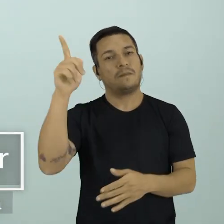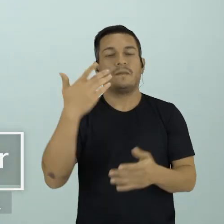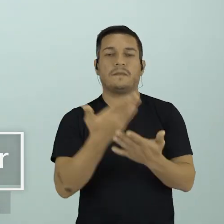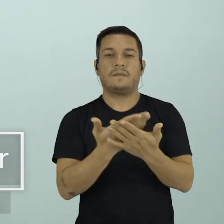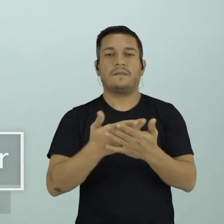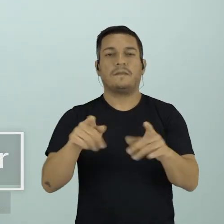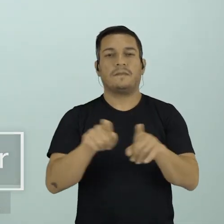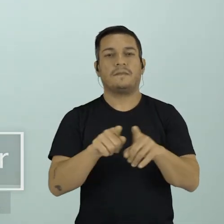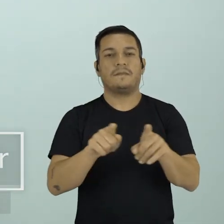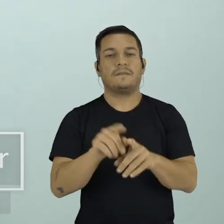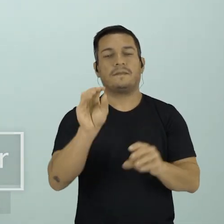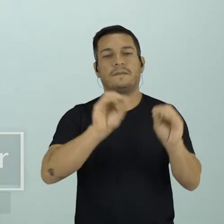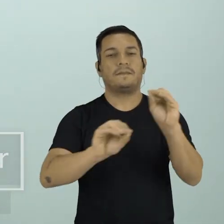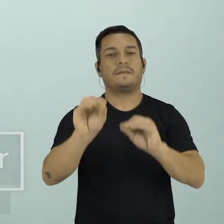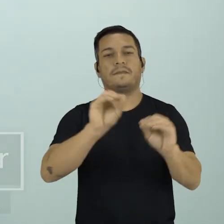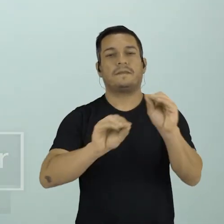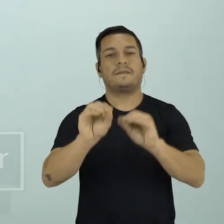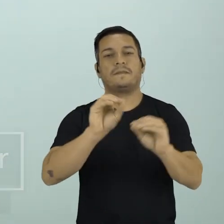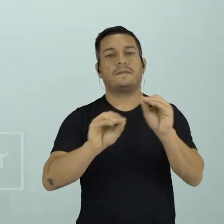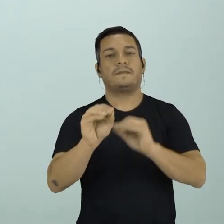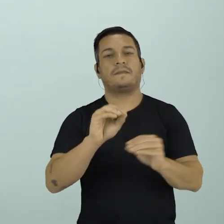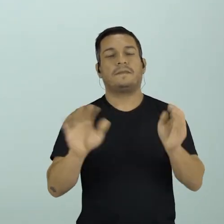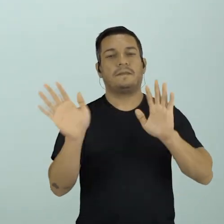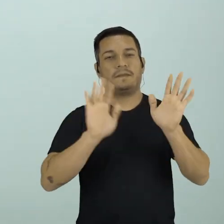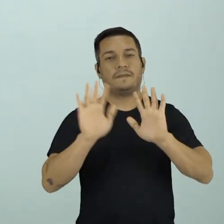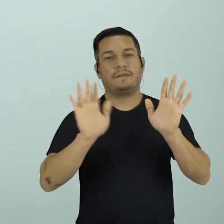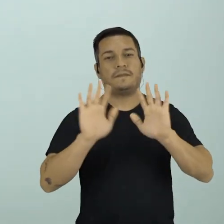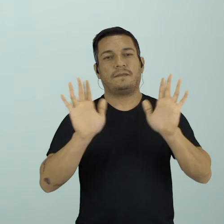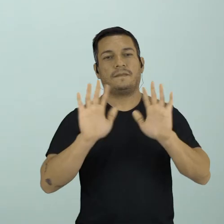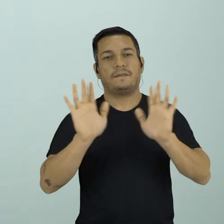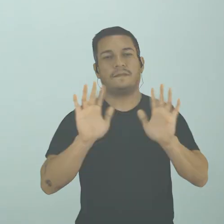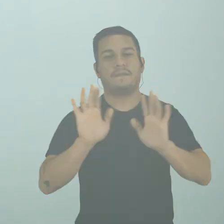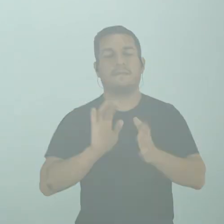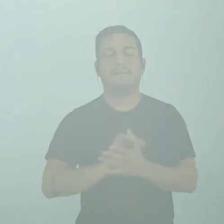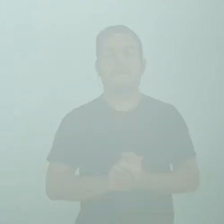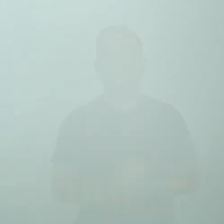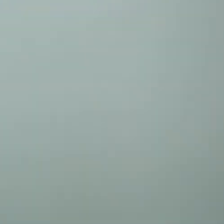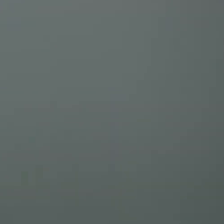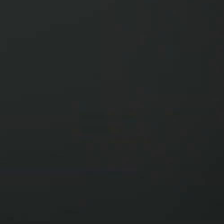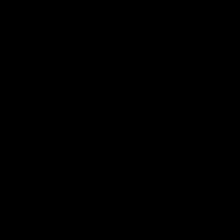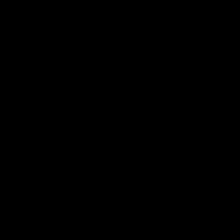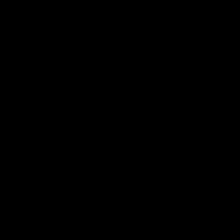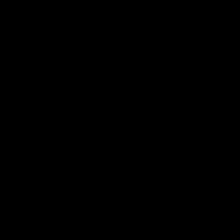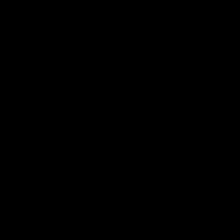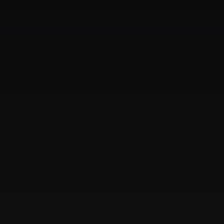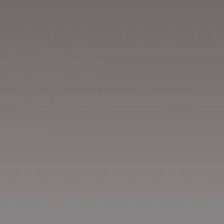aulas também. Um beijão para vocês e até a próxima aula. Tchau!